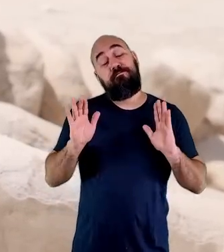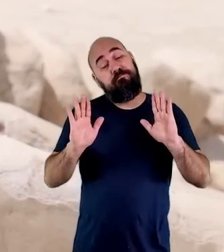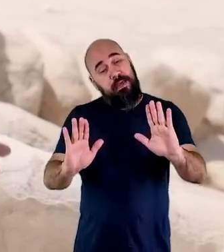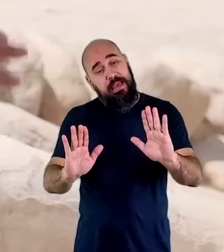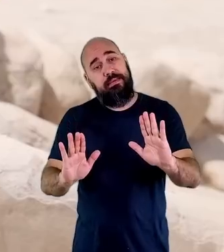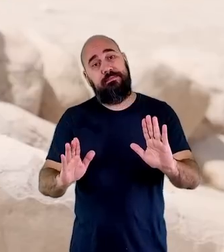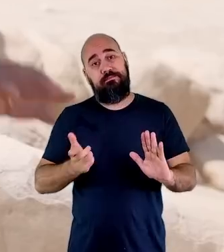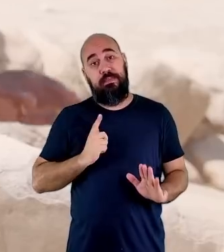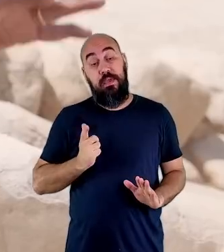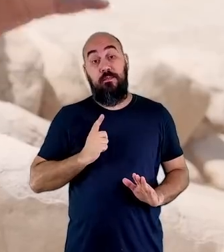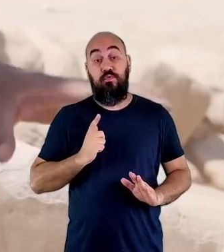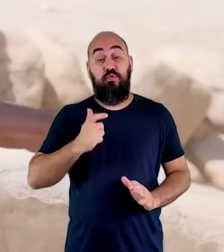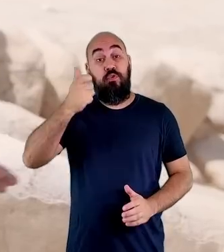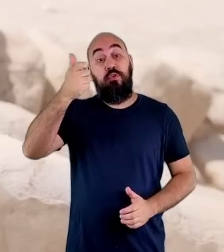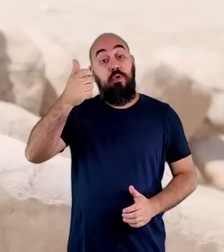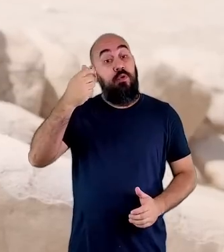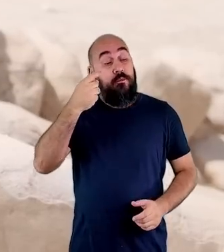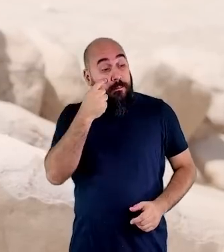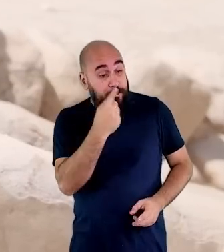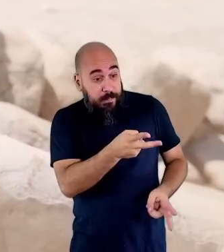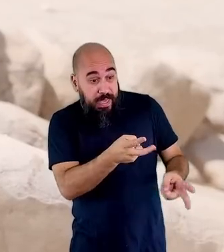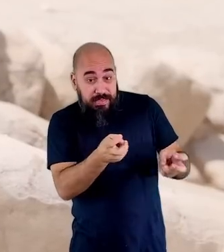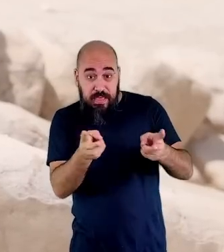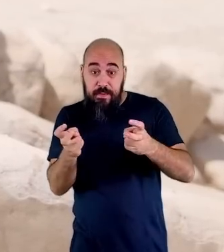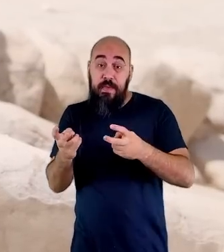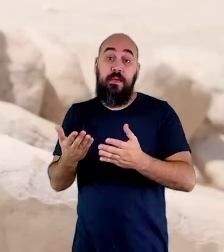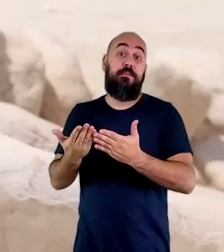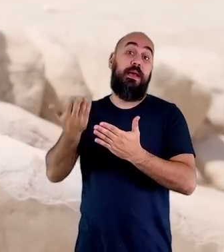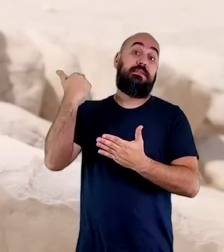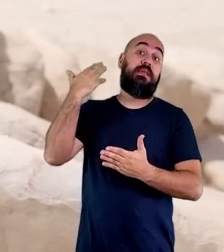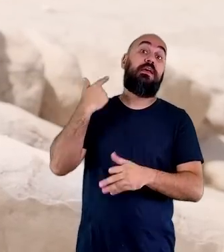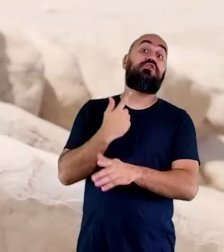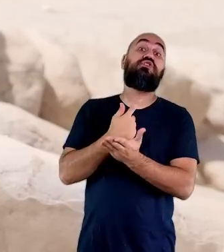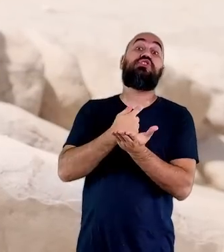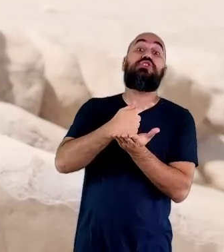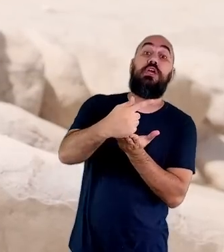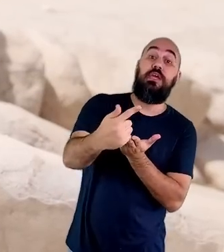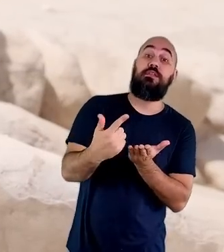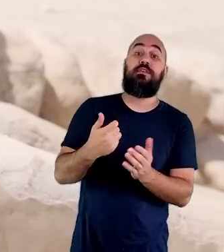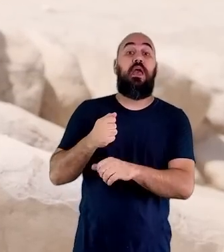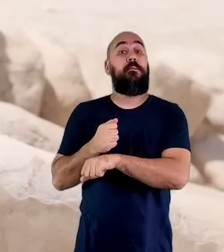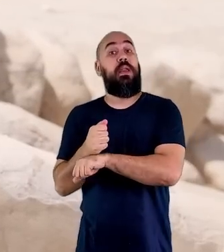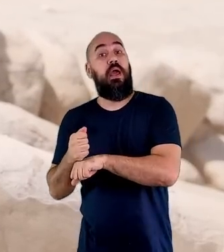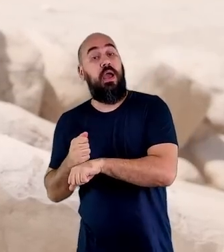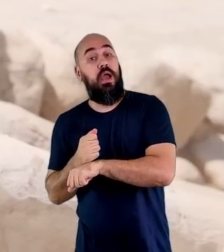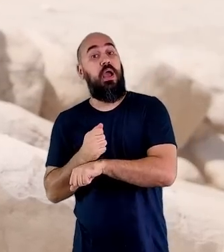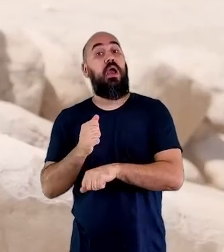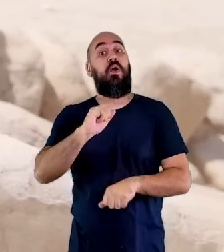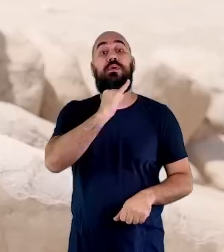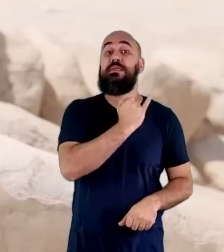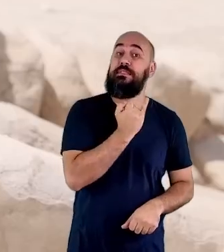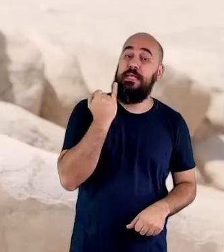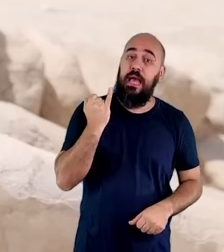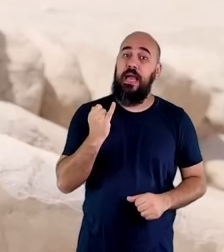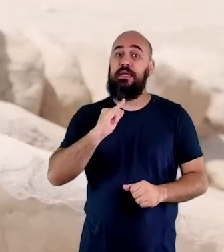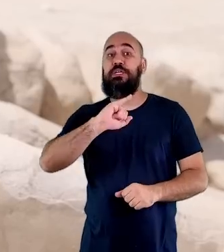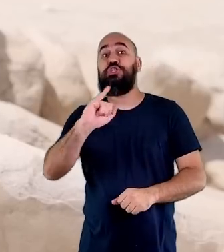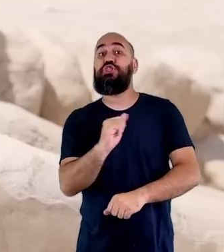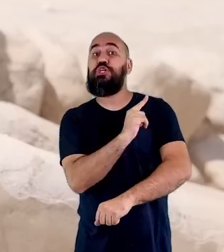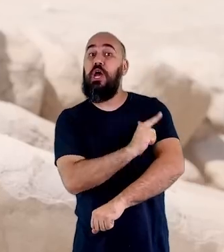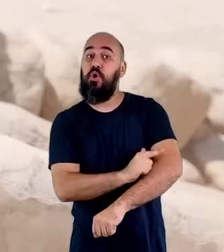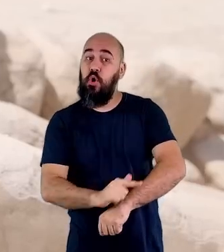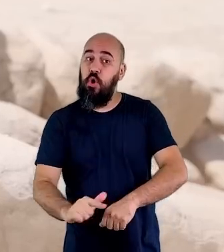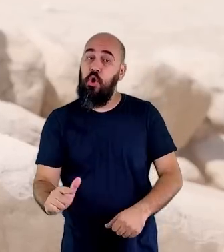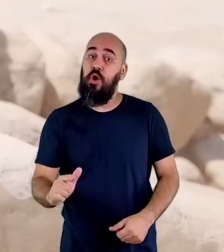que descreve muito prontamente aquilo que aconteceu no Gênesis envolvendo Abraão, Isaac e Jacó, quando vieram a